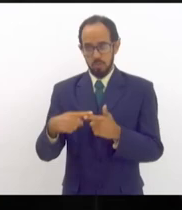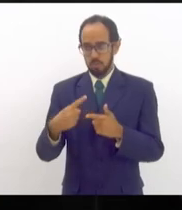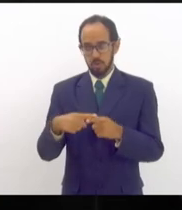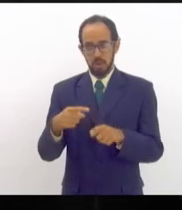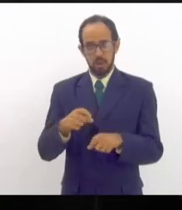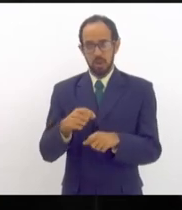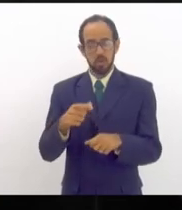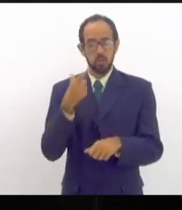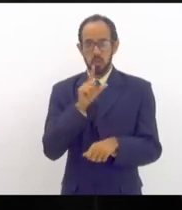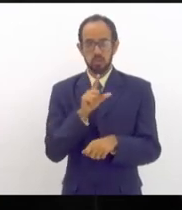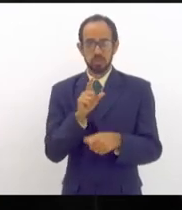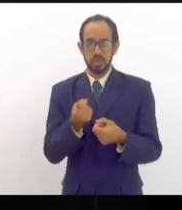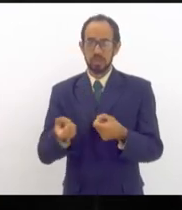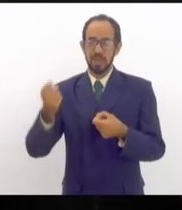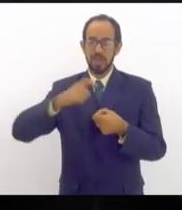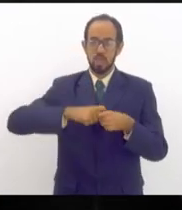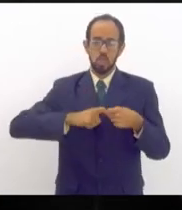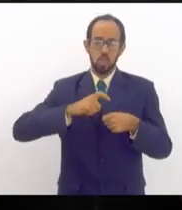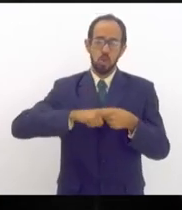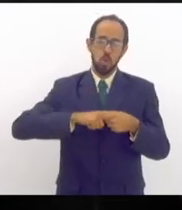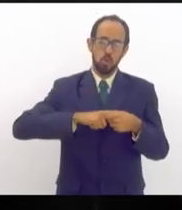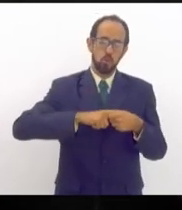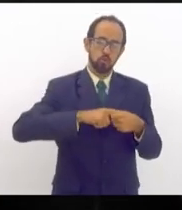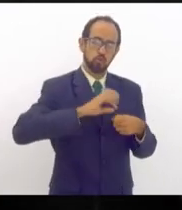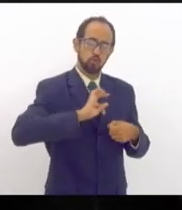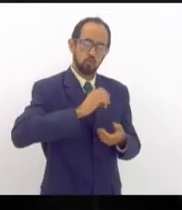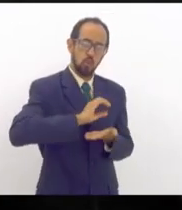ter retorno do investimento dele